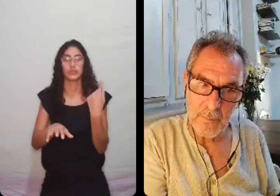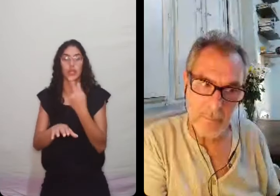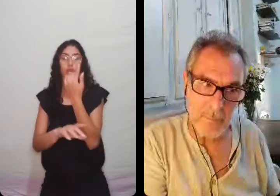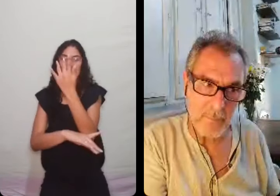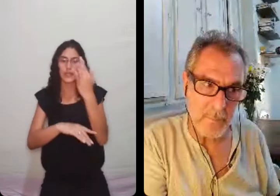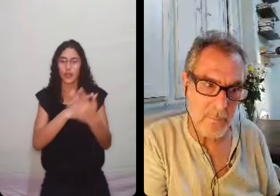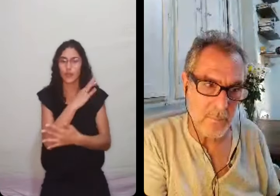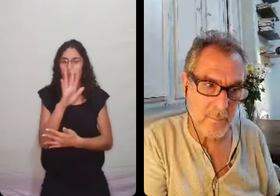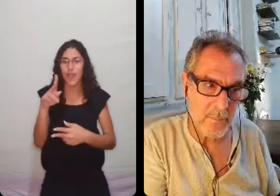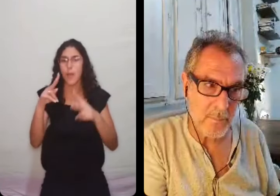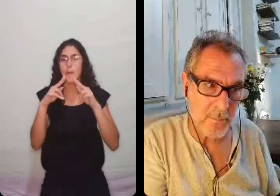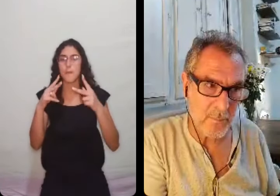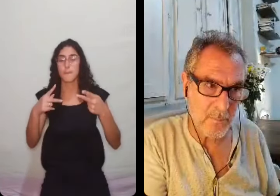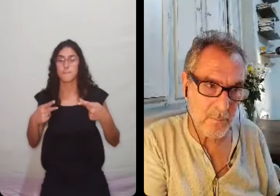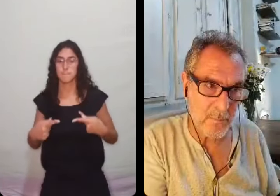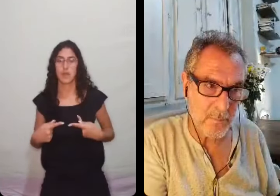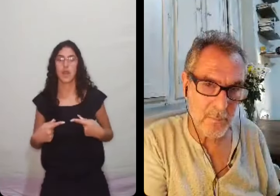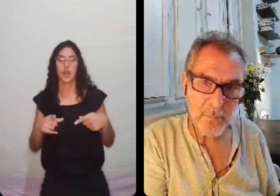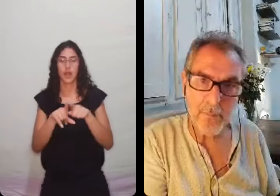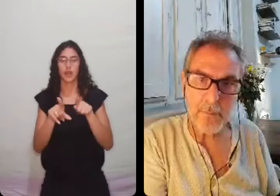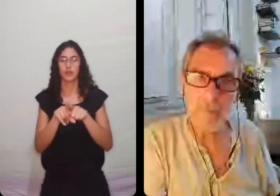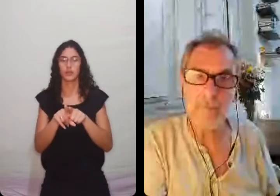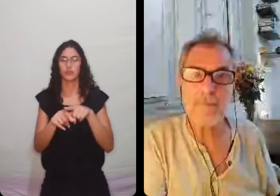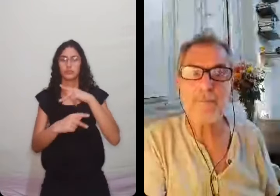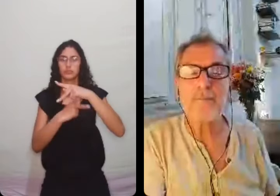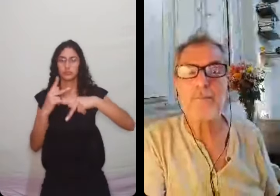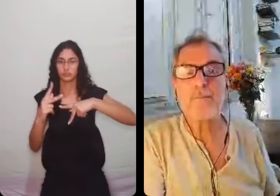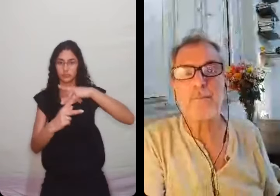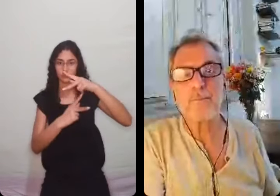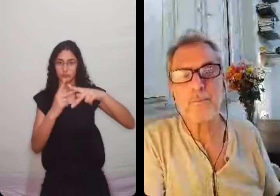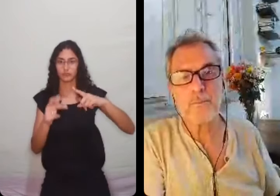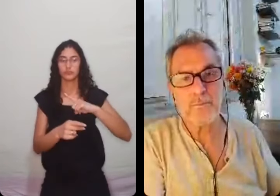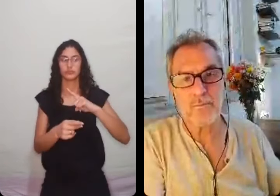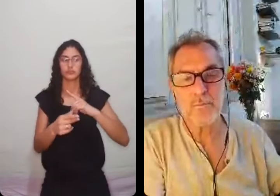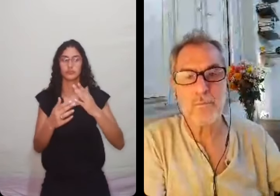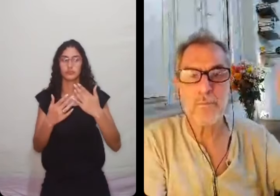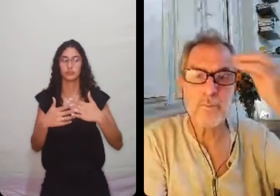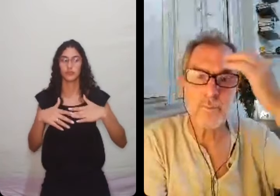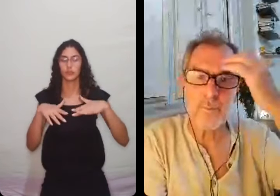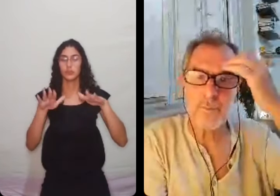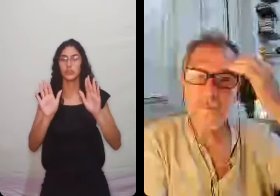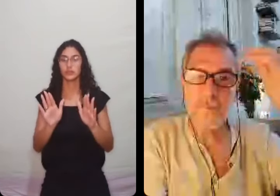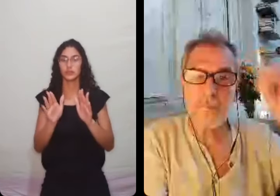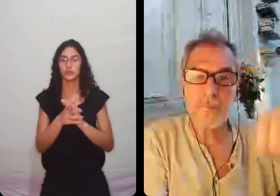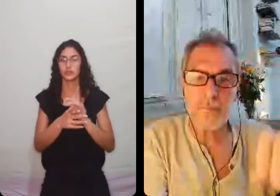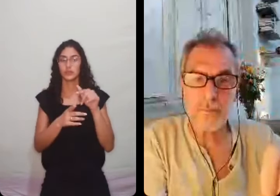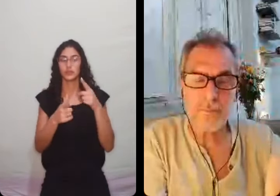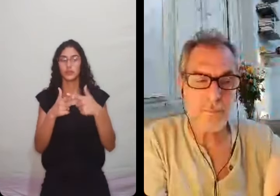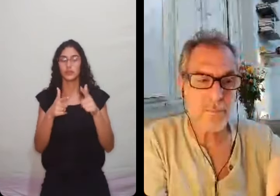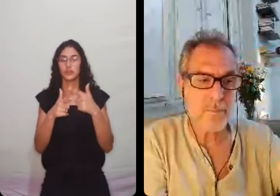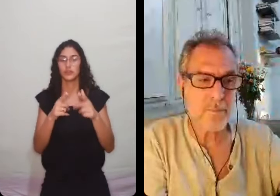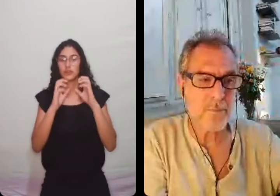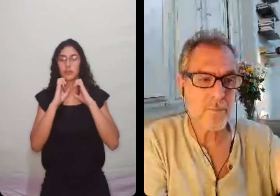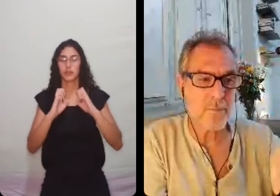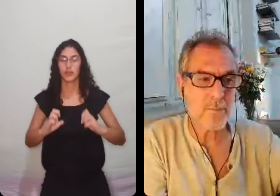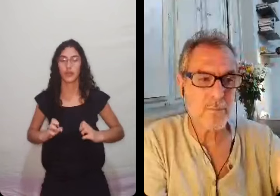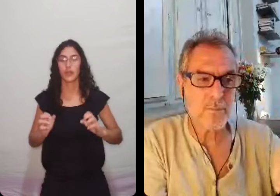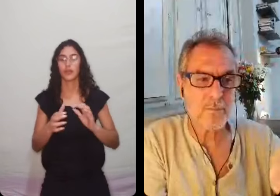dessa natureza planetária. Então, é um trabalho muito imagético, né, que traz o